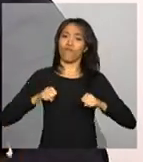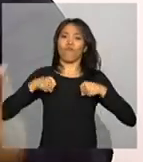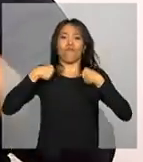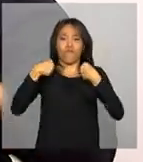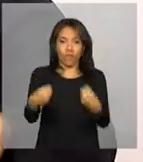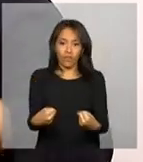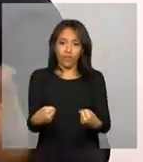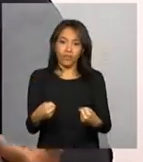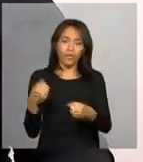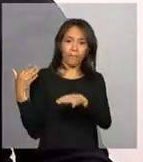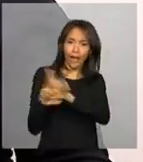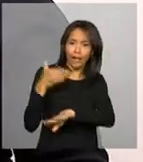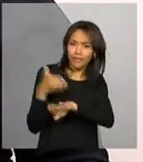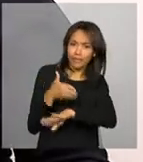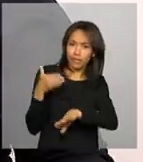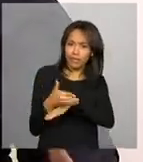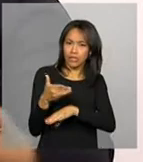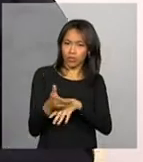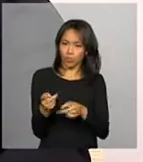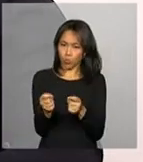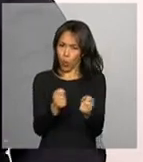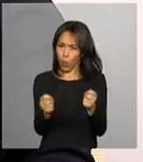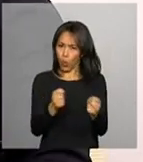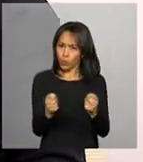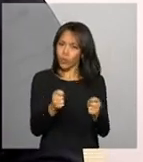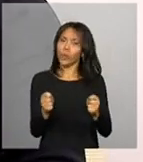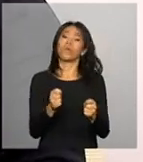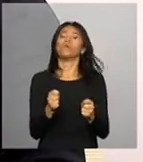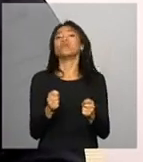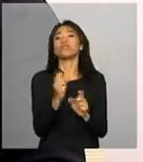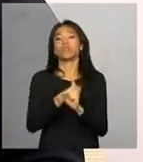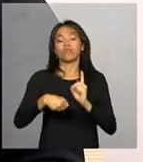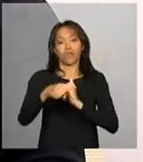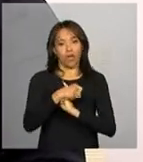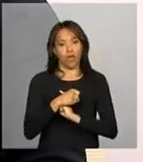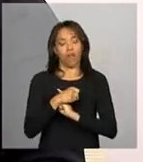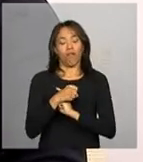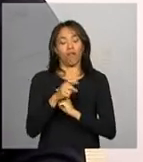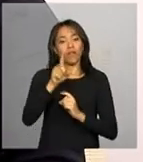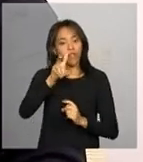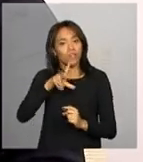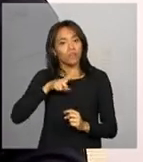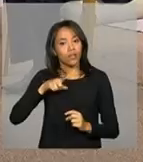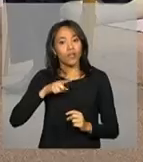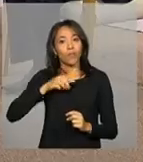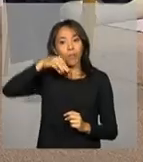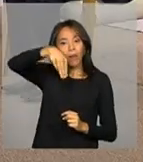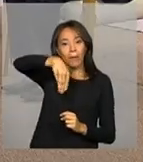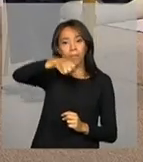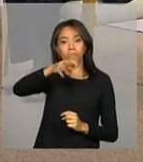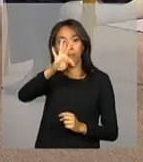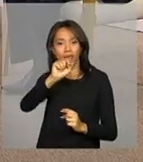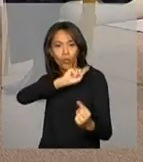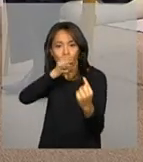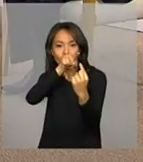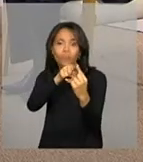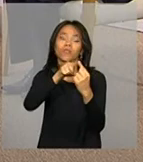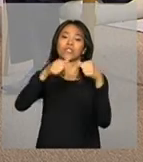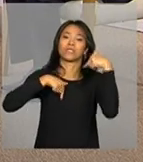a participação do controle social que também a gente vai falar gente tem uma meta específica para aí o